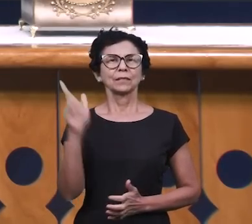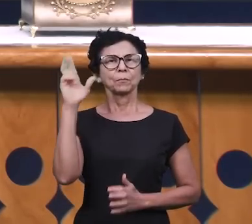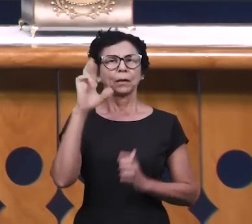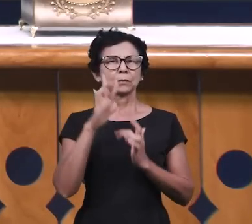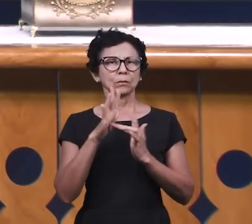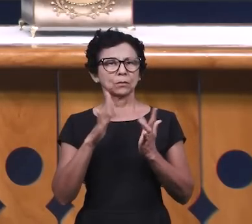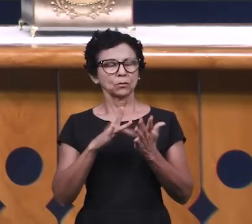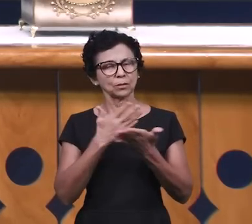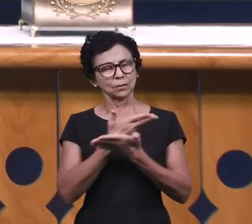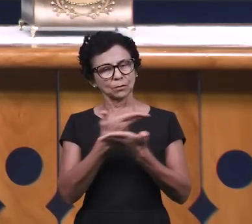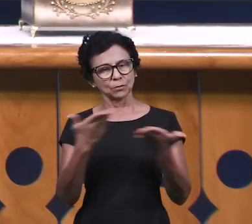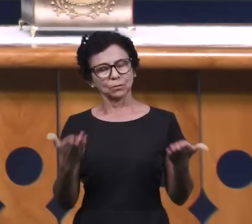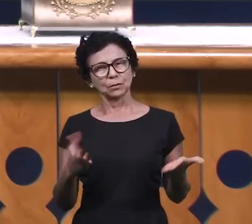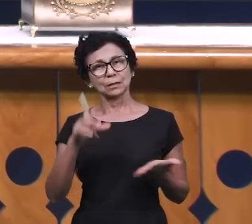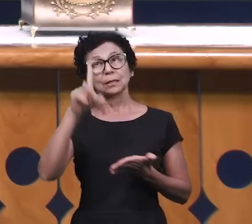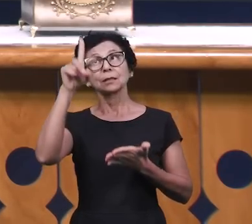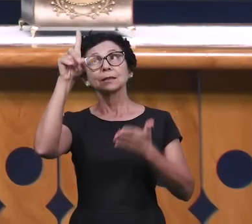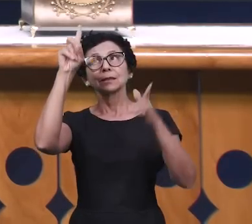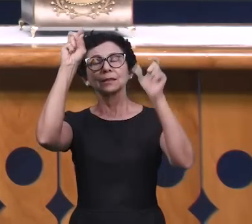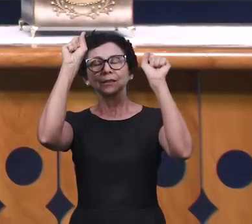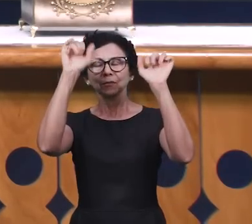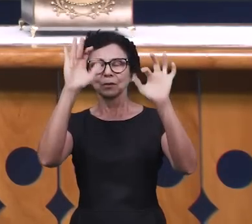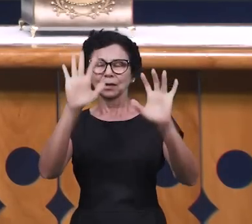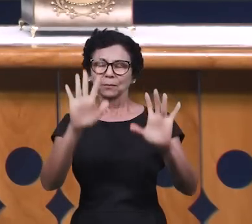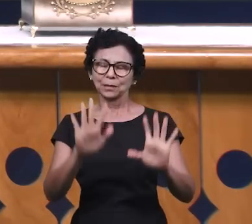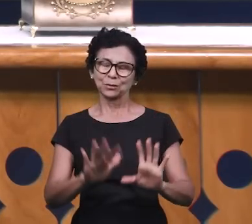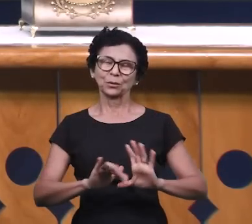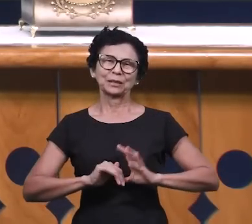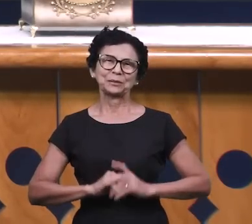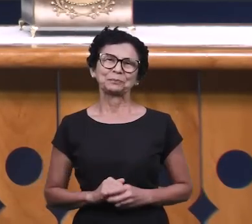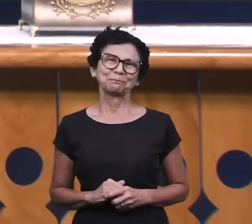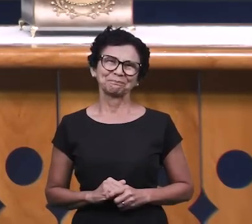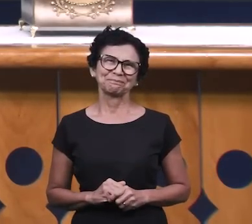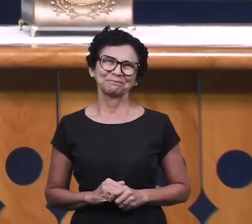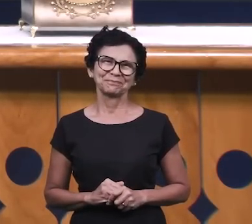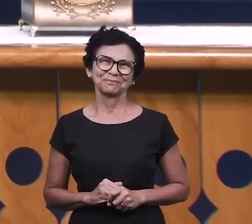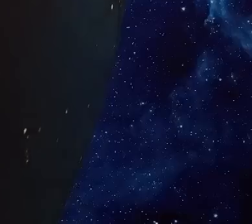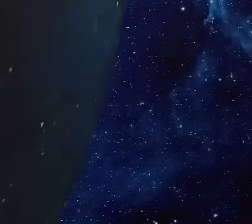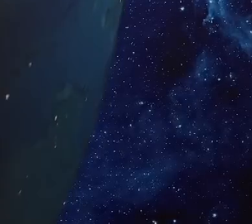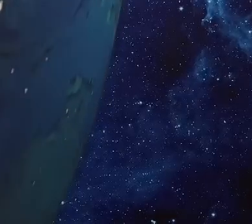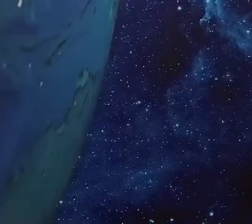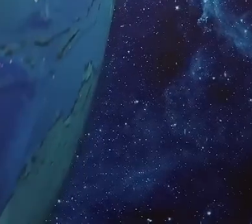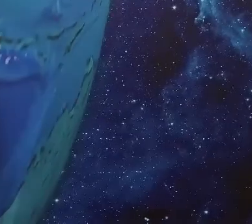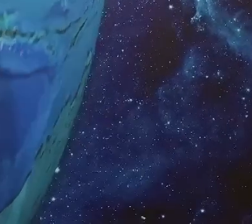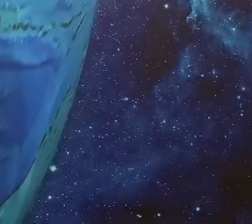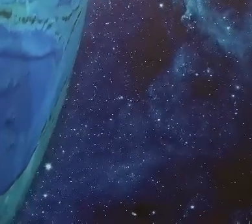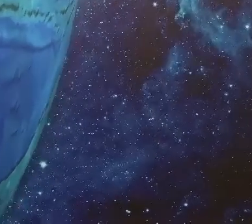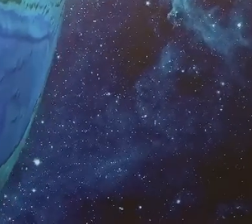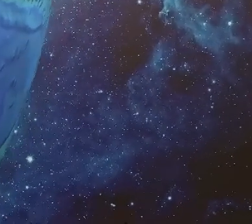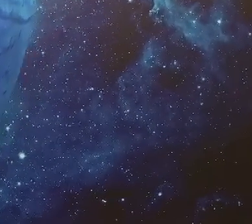A todos a paz do Senhor Jesus, que o Senhor vos abençoe.